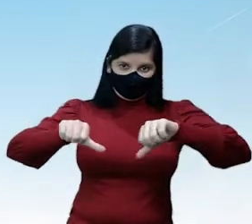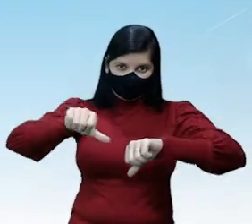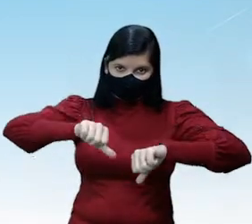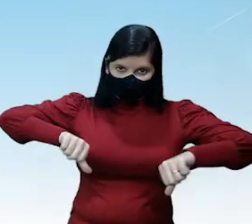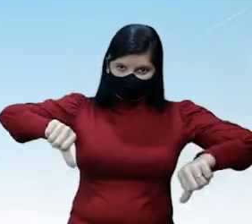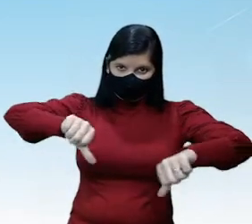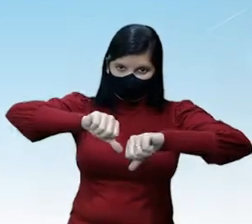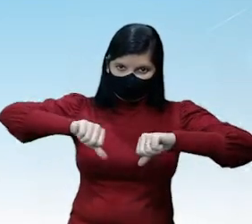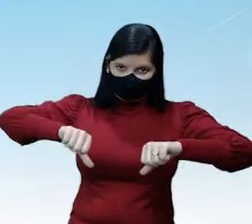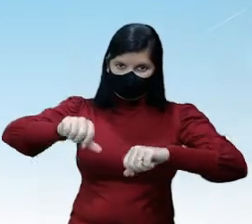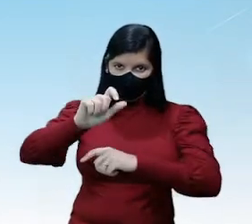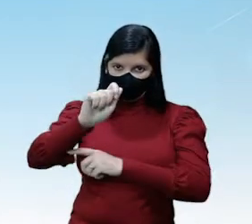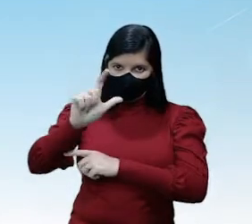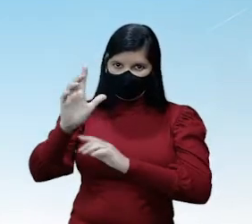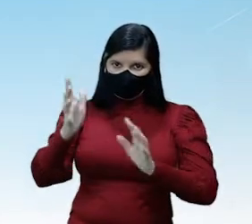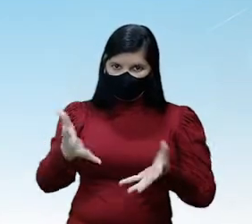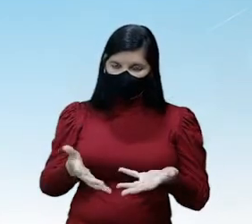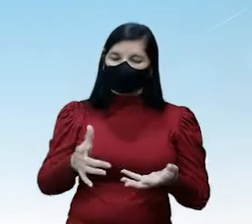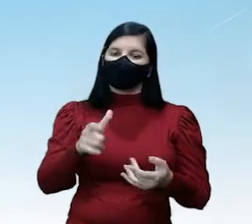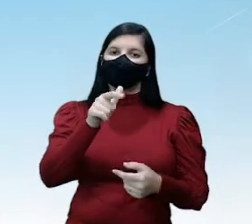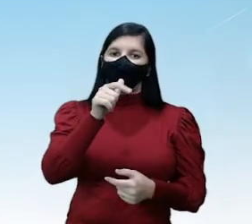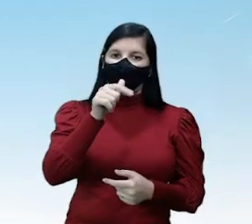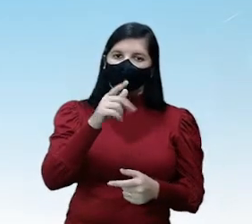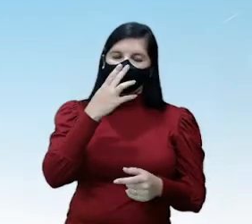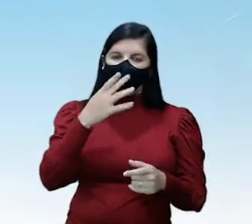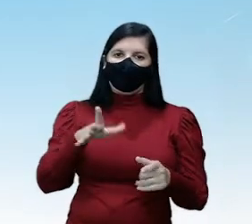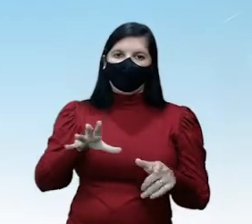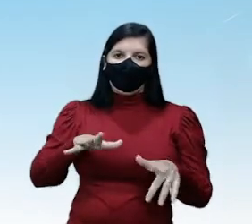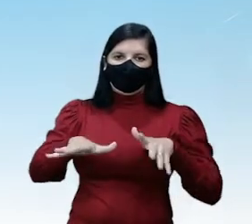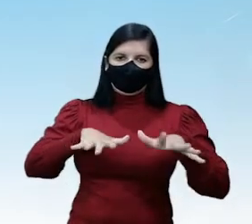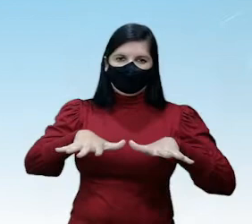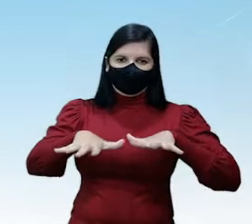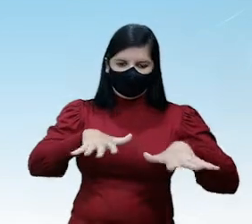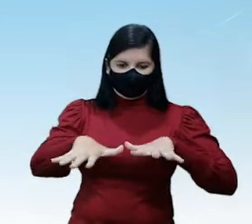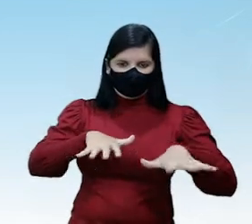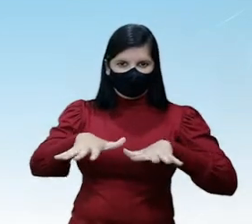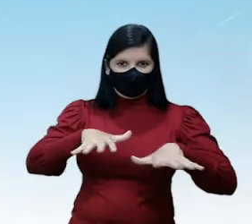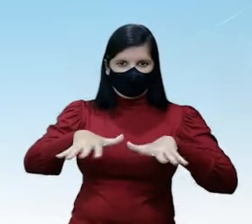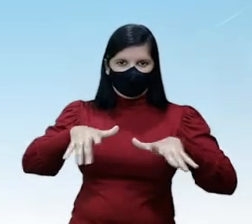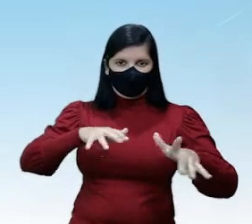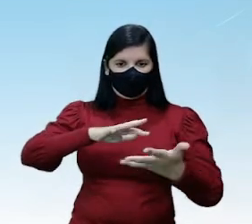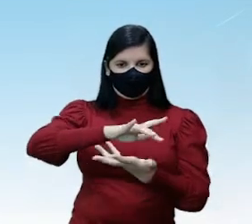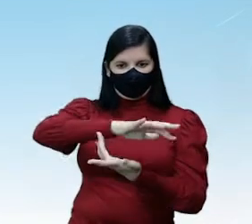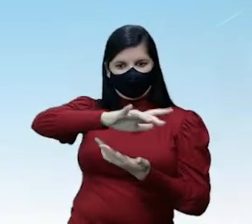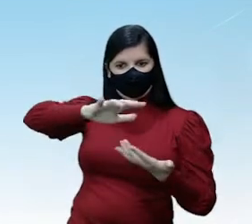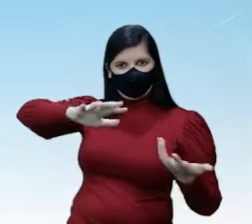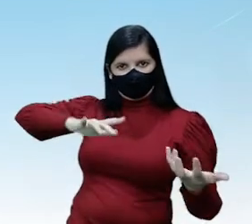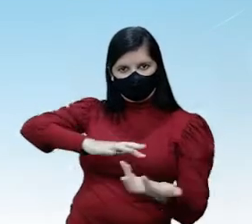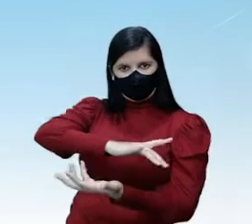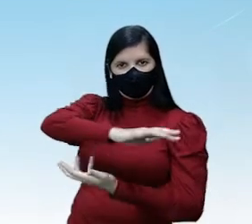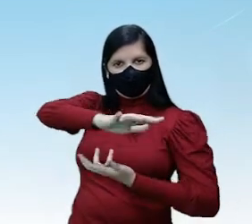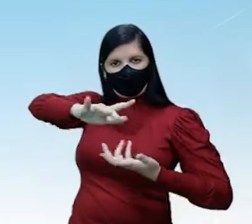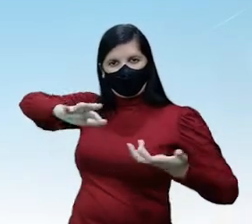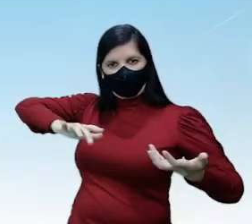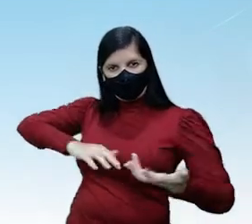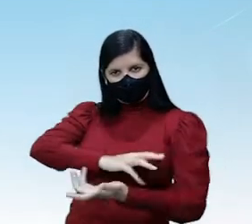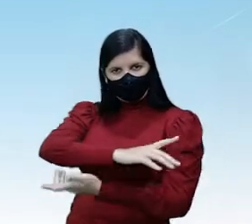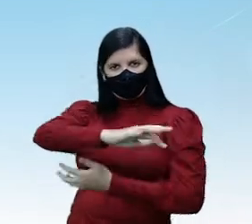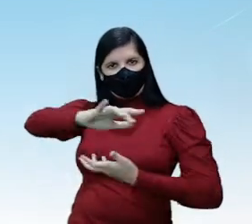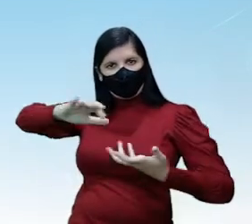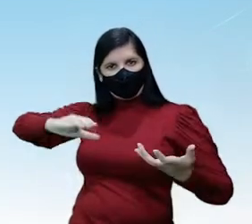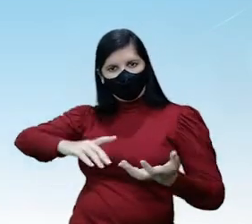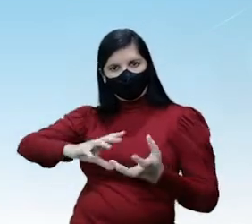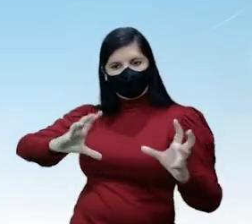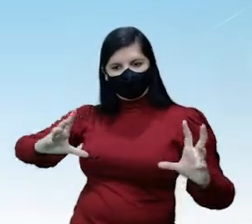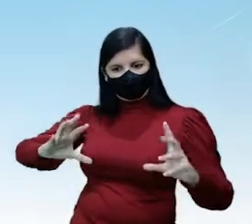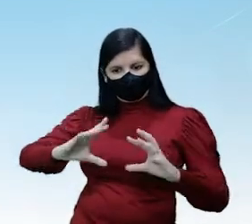a água ela é submetida a uma agitação mecânica para que as impurezas elas formem flocos bem